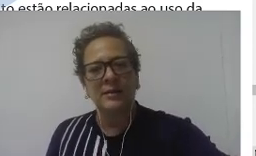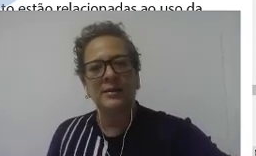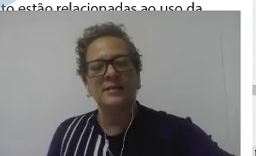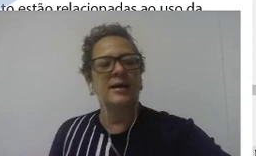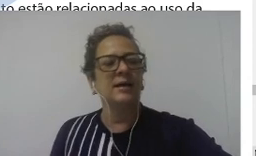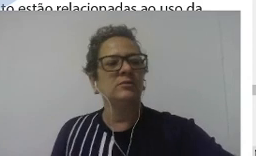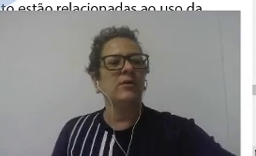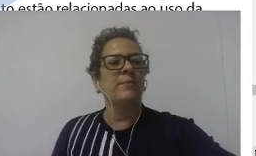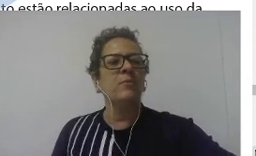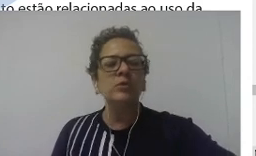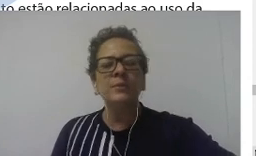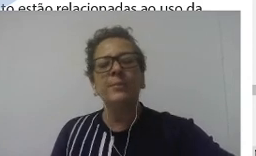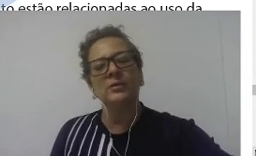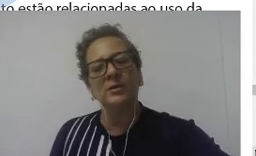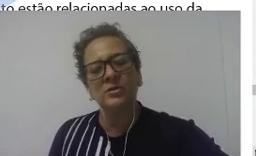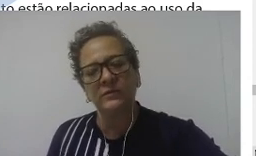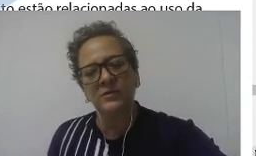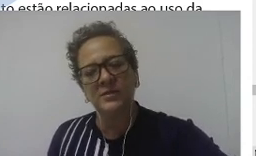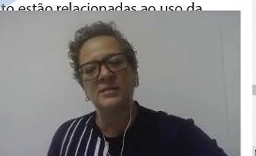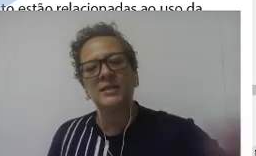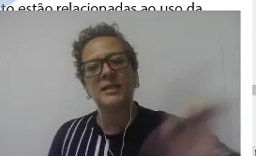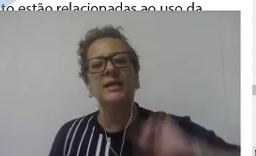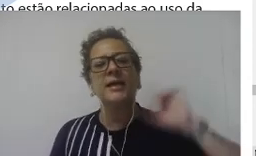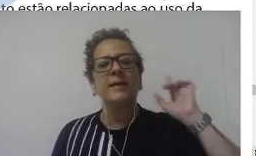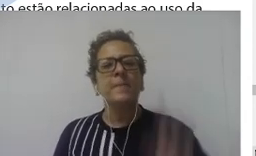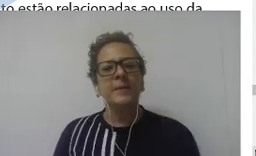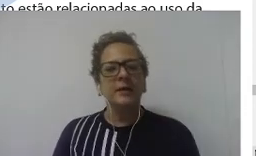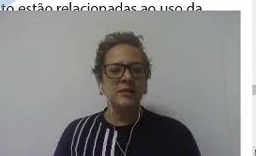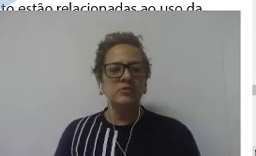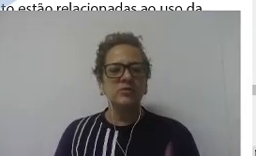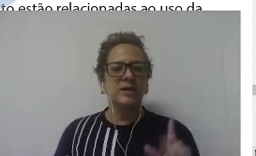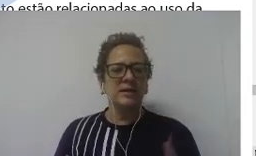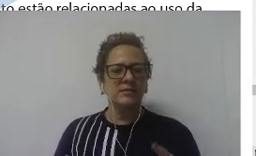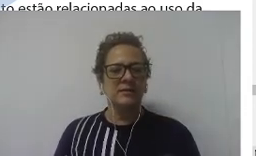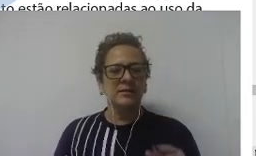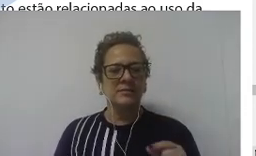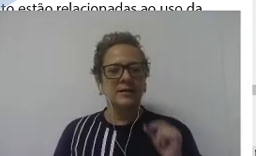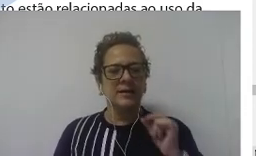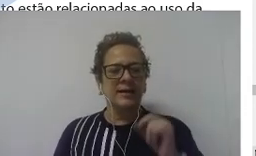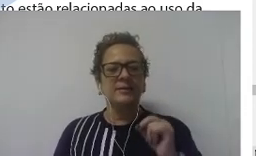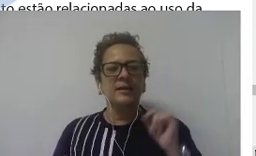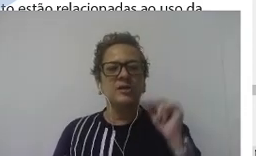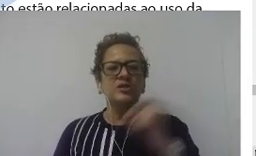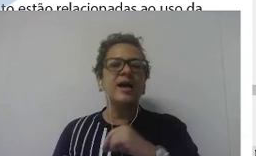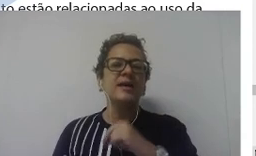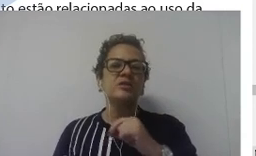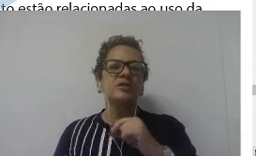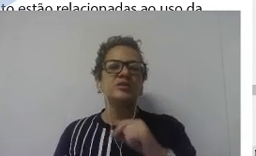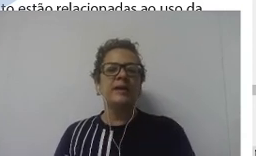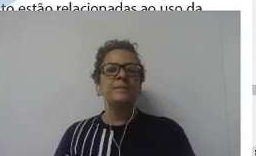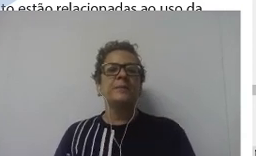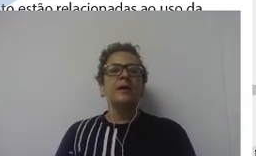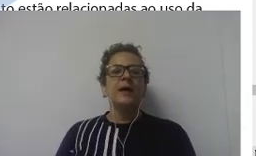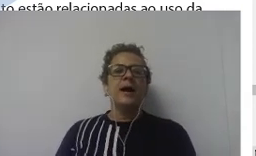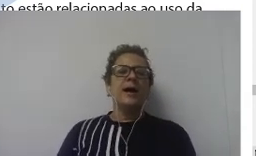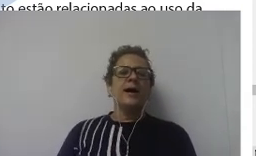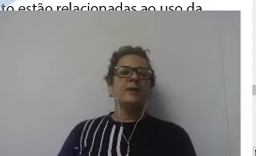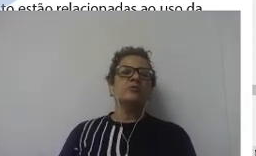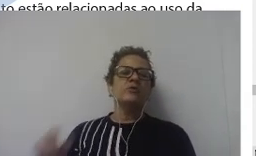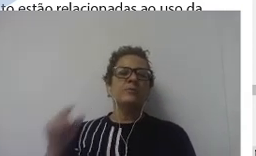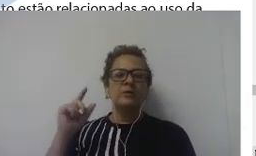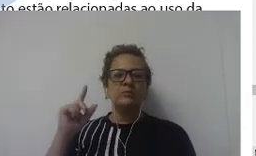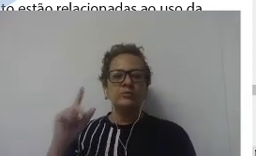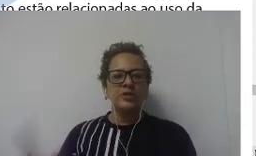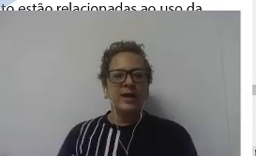época, tá certo? Então é muito importante que vocês se liguem nisso daí, nessa característica. E aí a gente tem